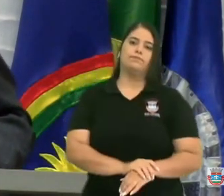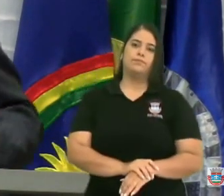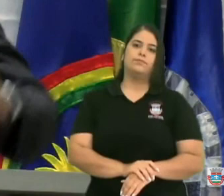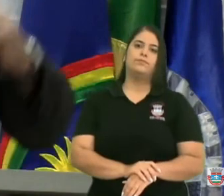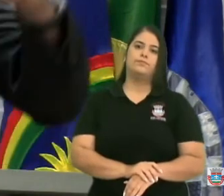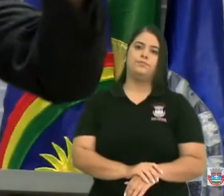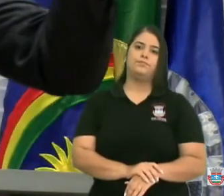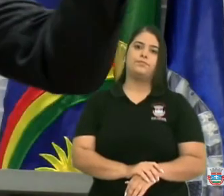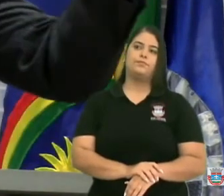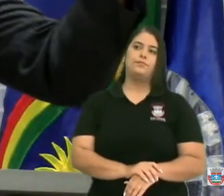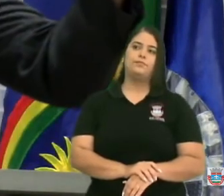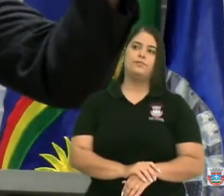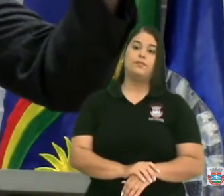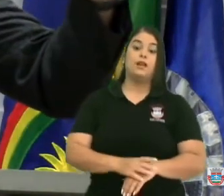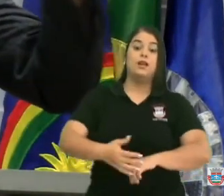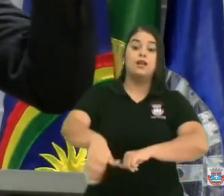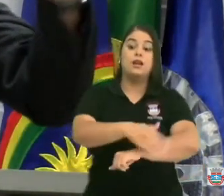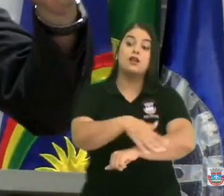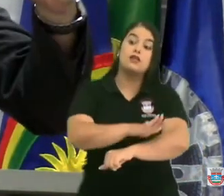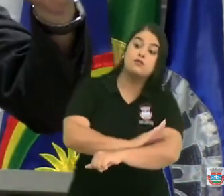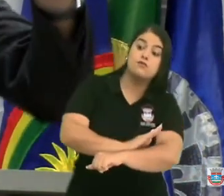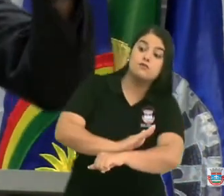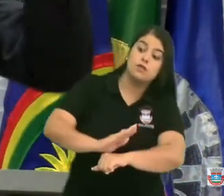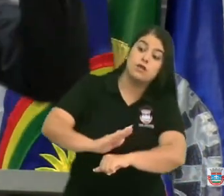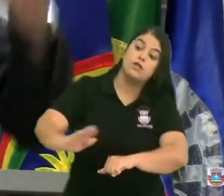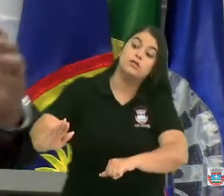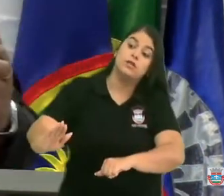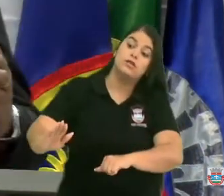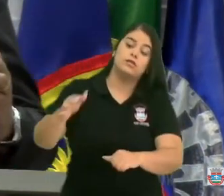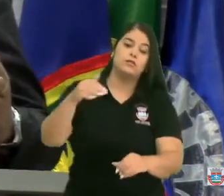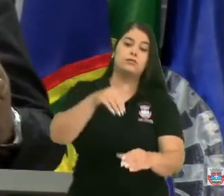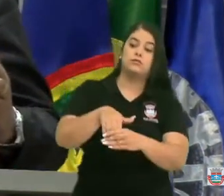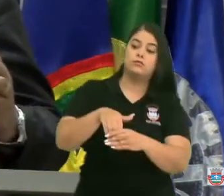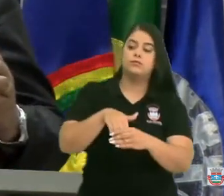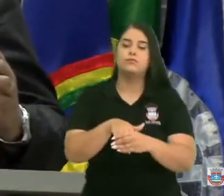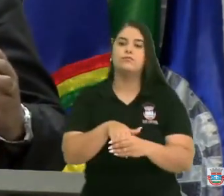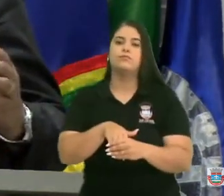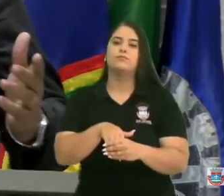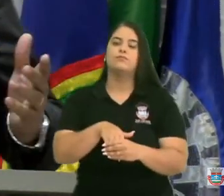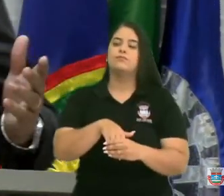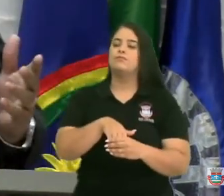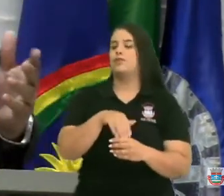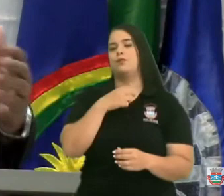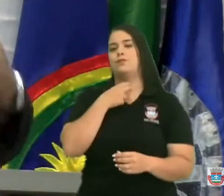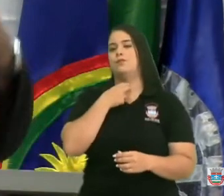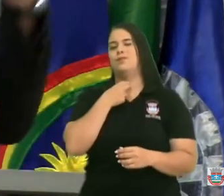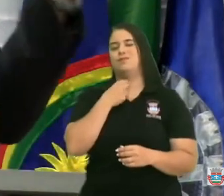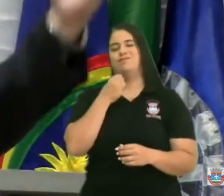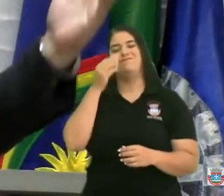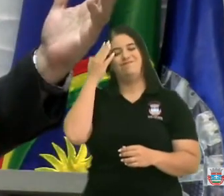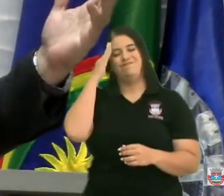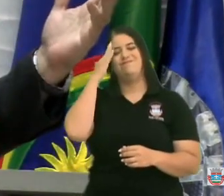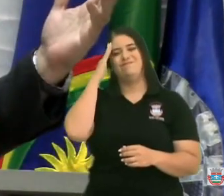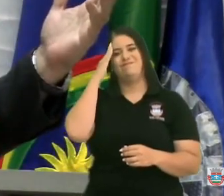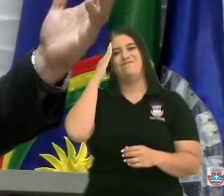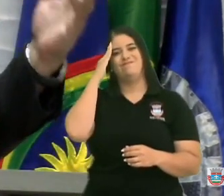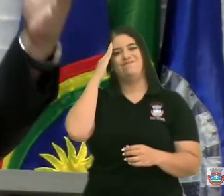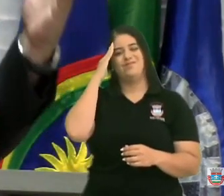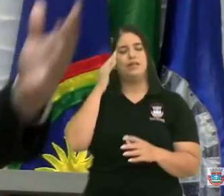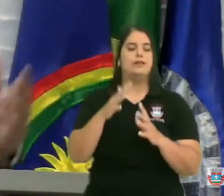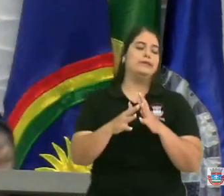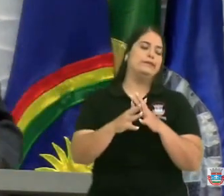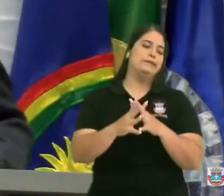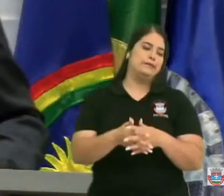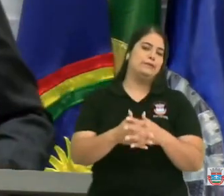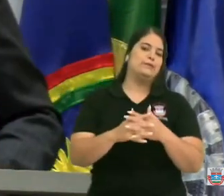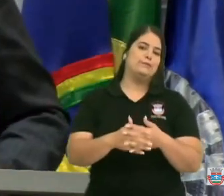A rua vai ser calçada de ouro, não vote não, viu? Eles não votam. Então, é um sensacionalismo terrível que